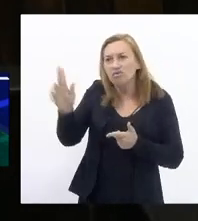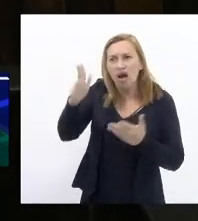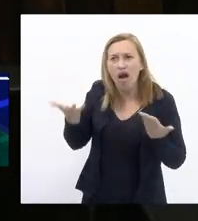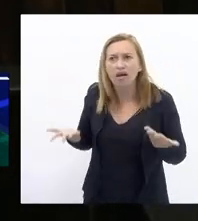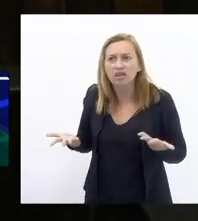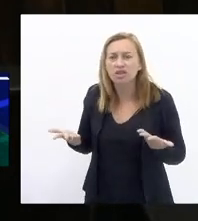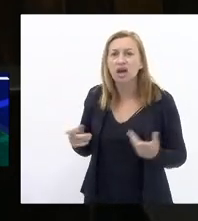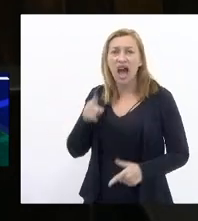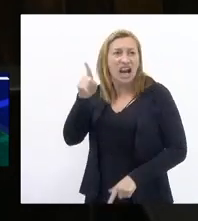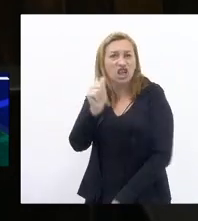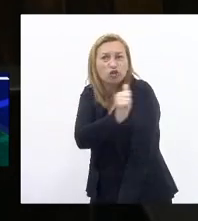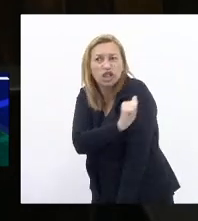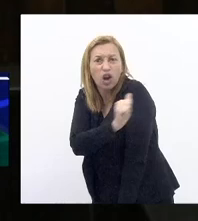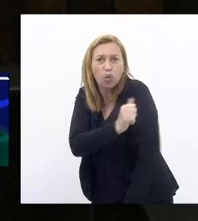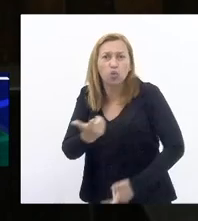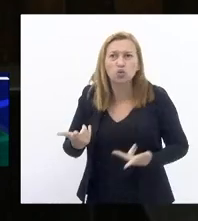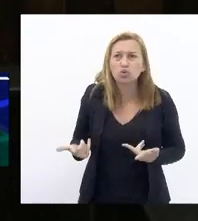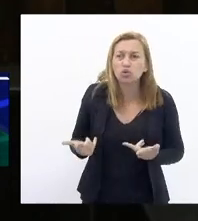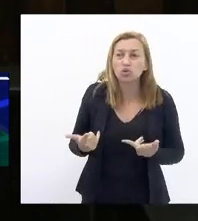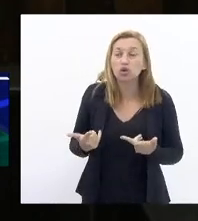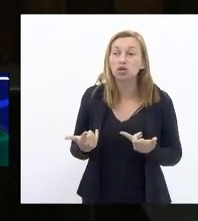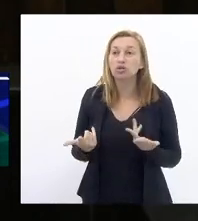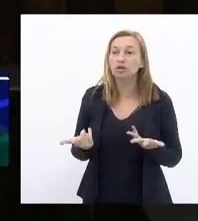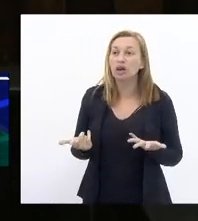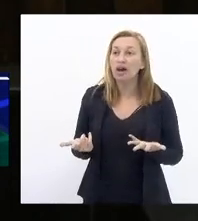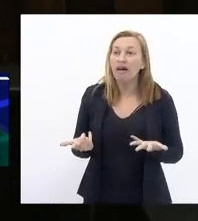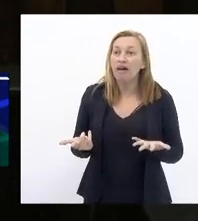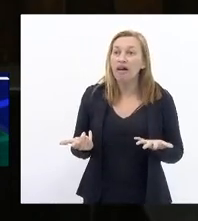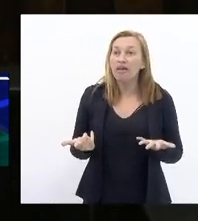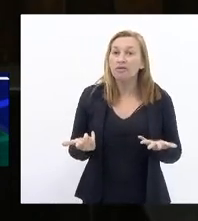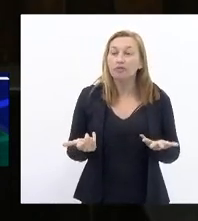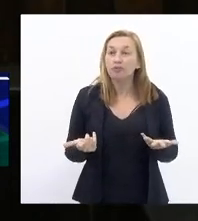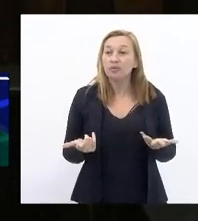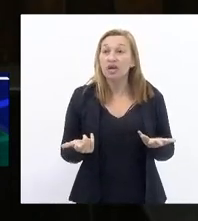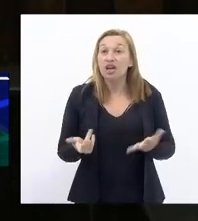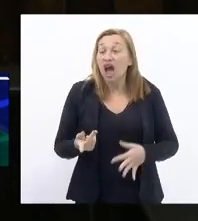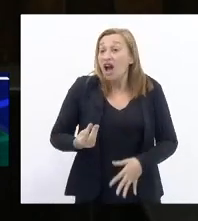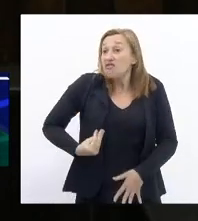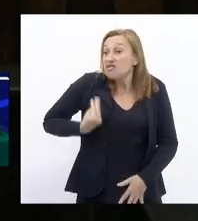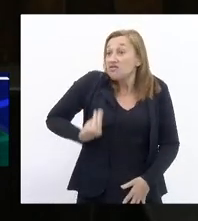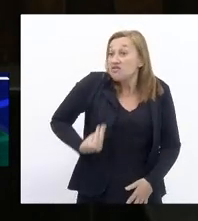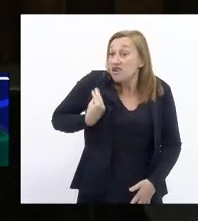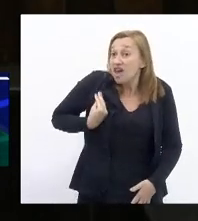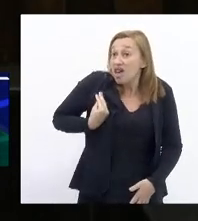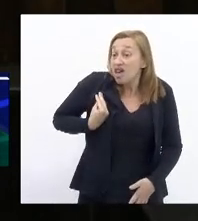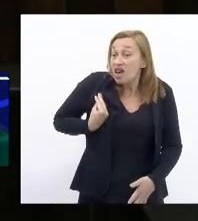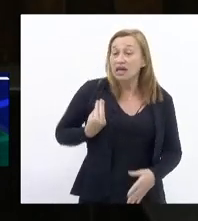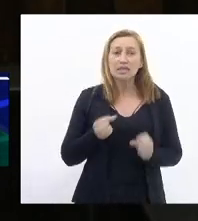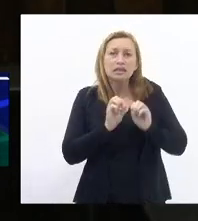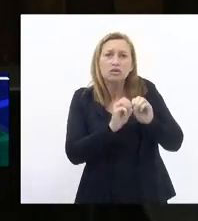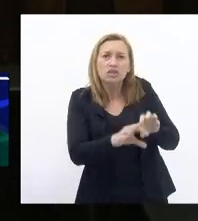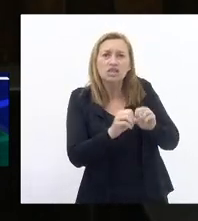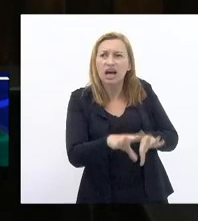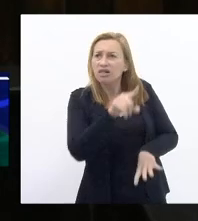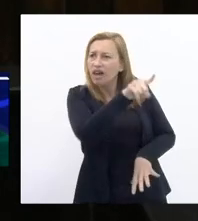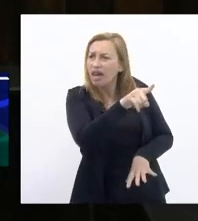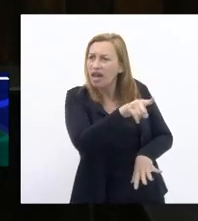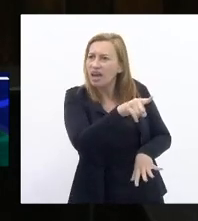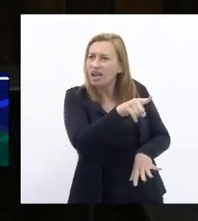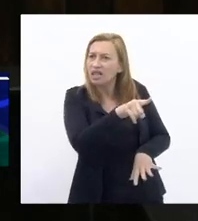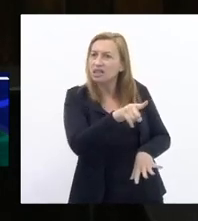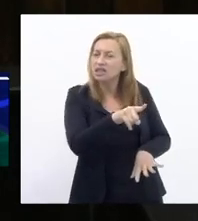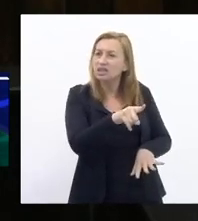Ali os alunos são sujeitos a viver e são ensinados a ele, ensinados não,